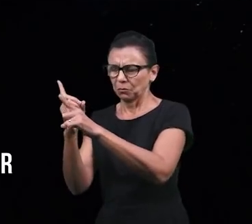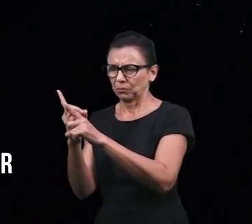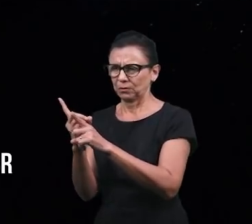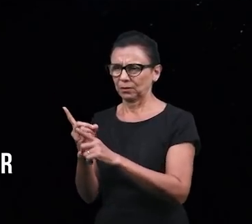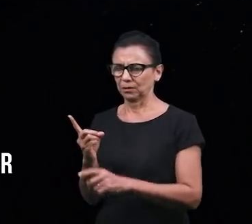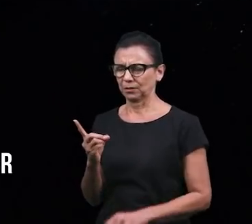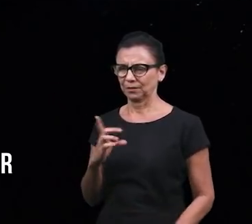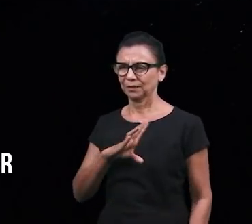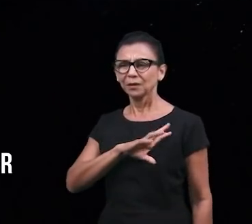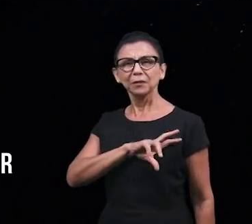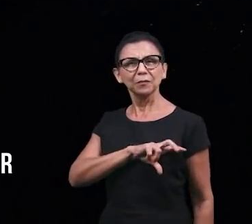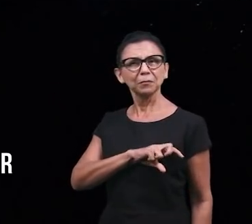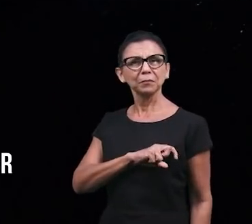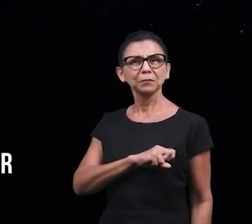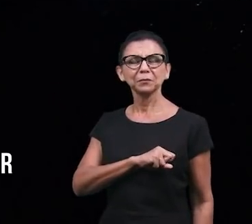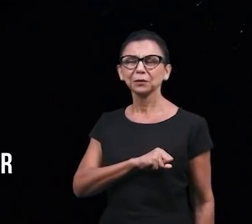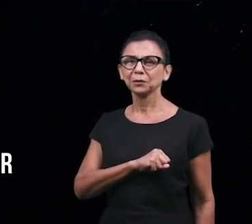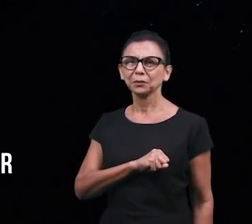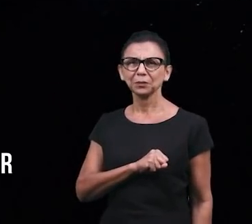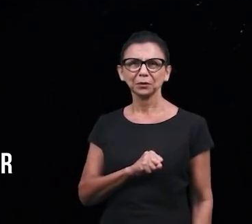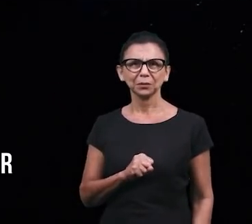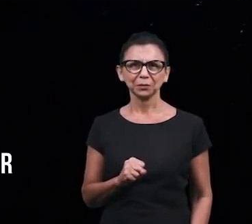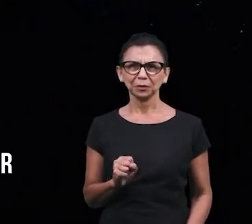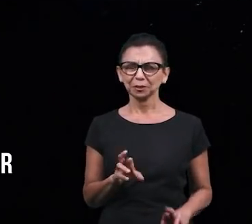amor que sara a